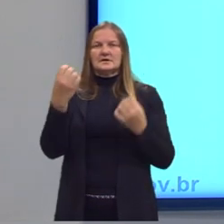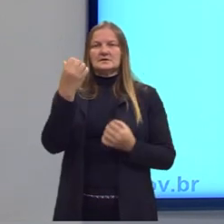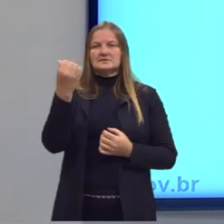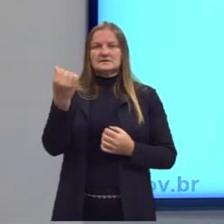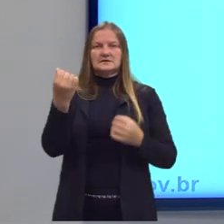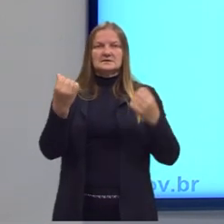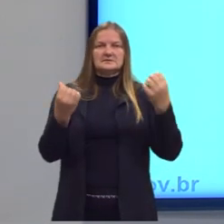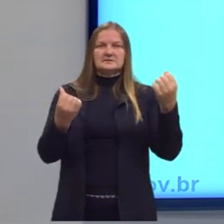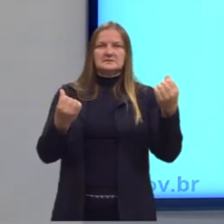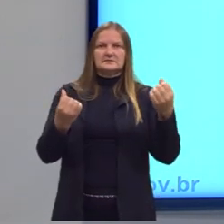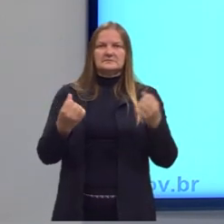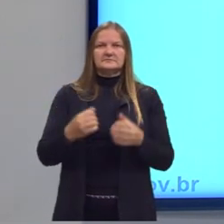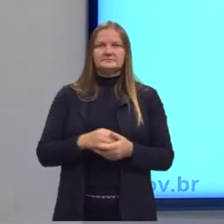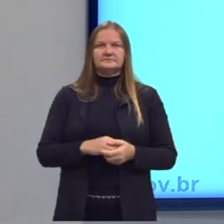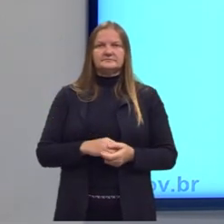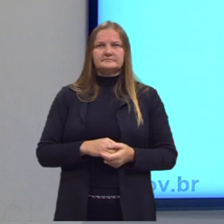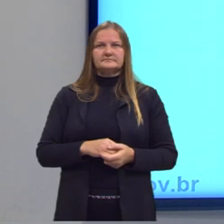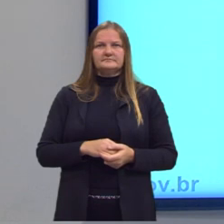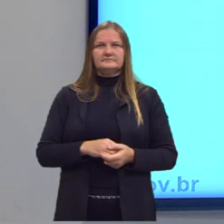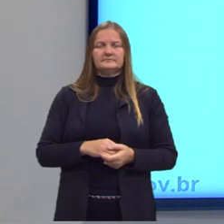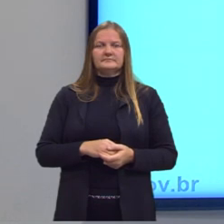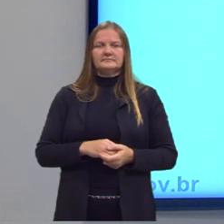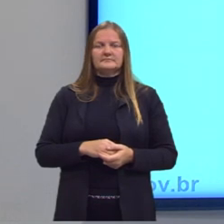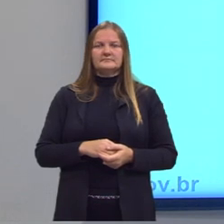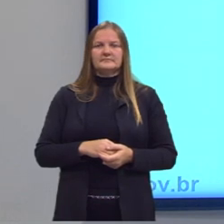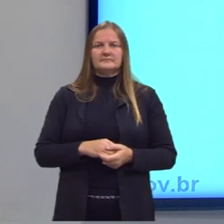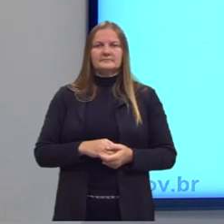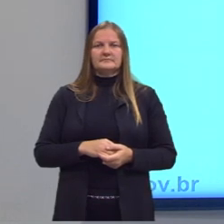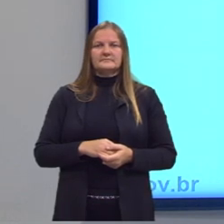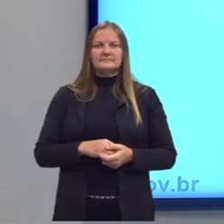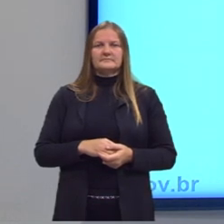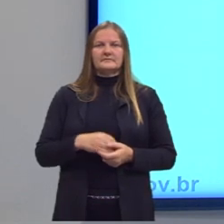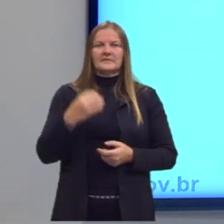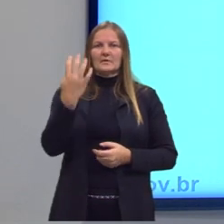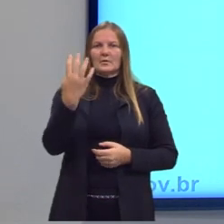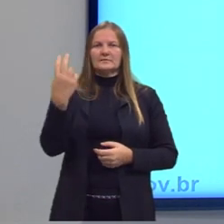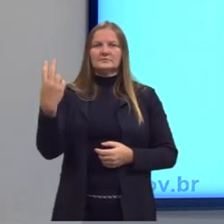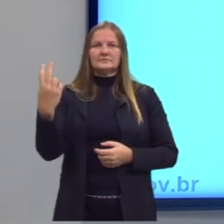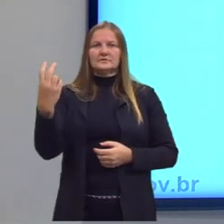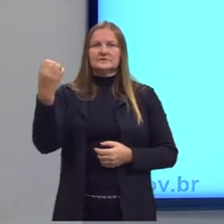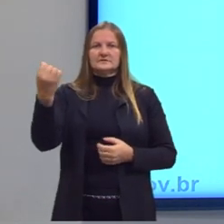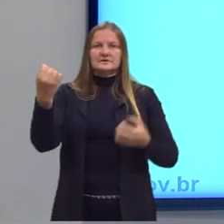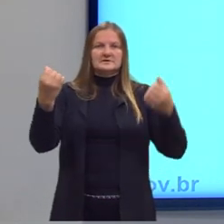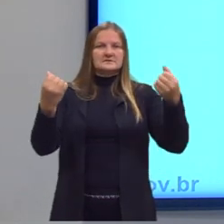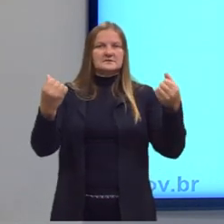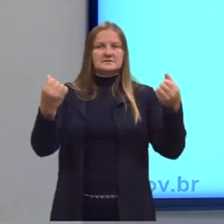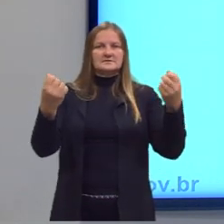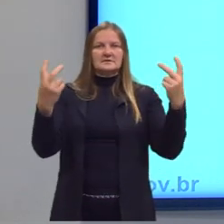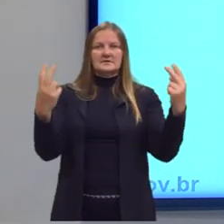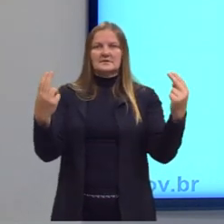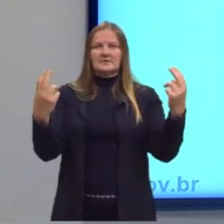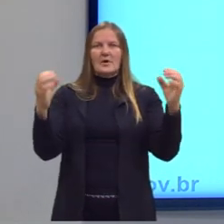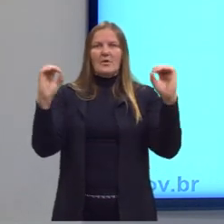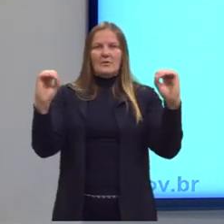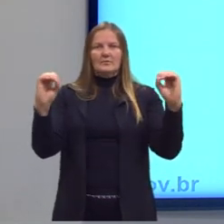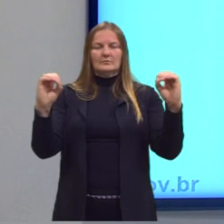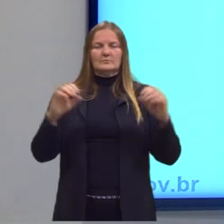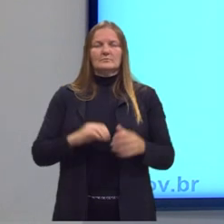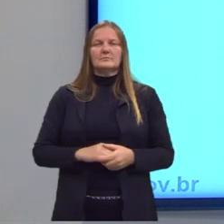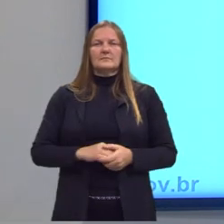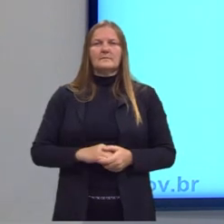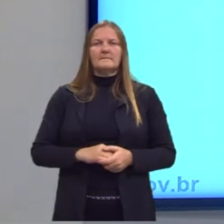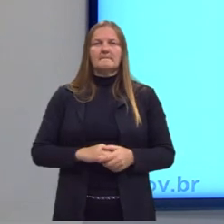oxigênio aqui eu também tenho quatro aqui eu também tenho dois então temos os seis oxigênio deste lado